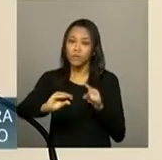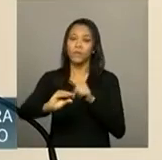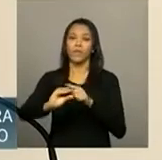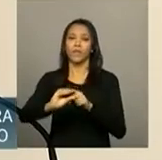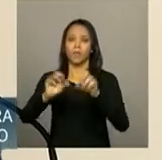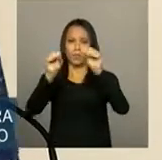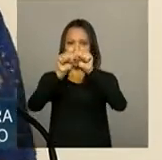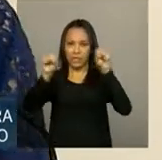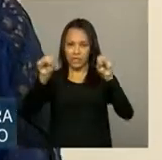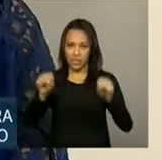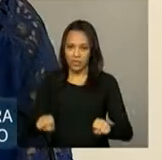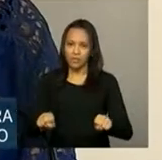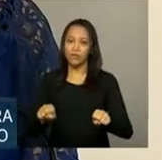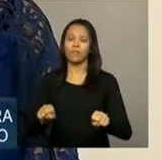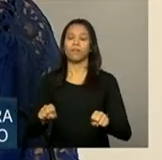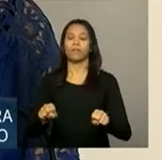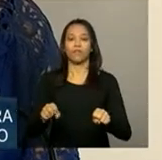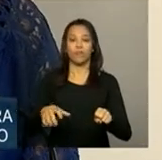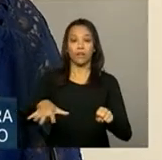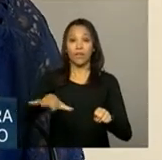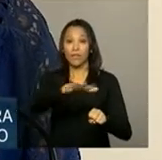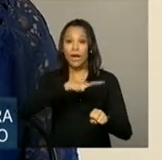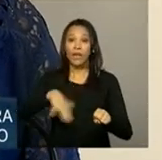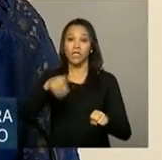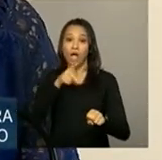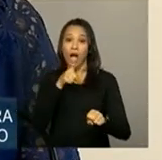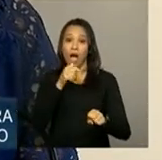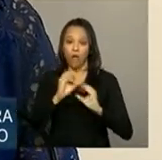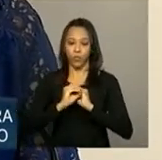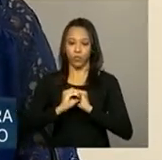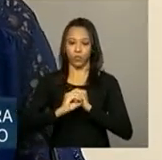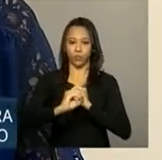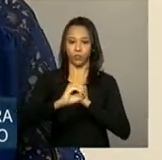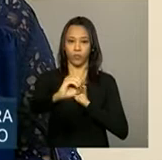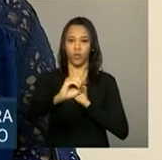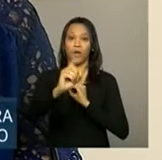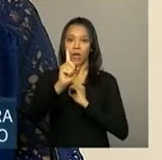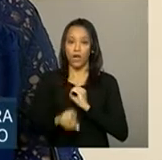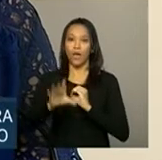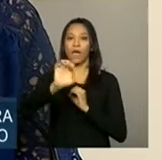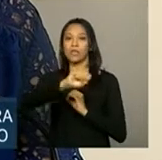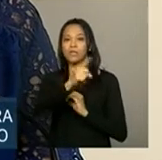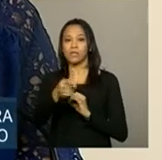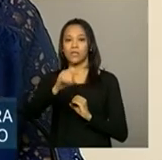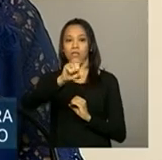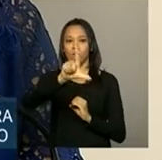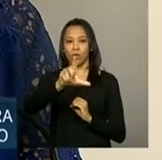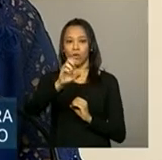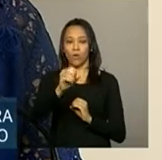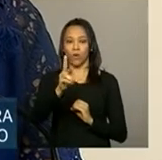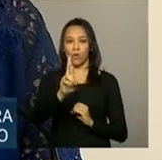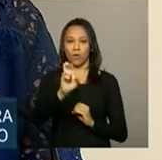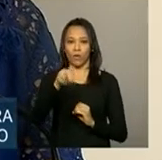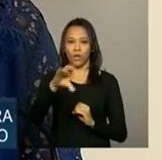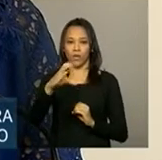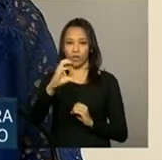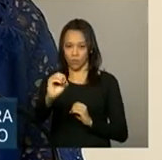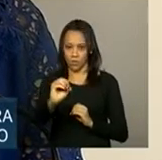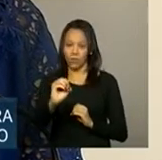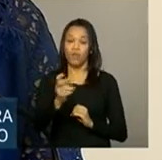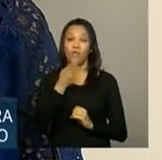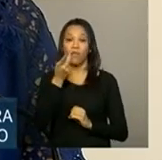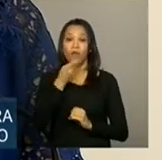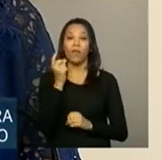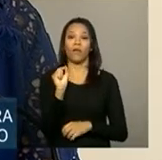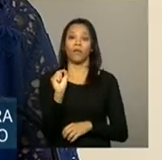sistema produtor de água sistema de São Lourenço eu vou destacar fundamentalmente